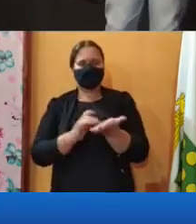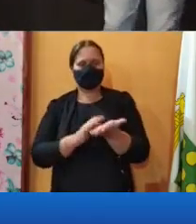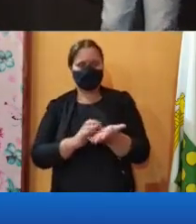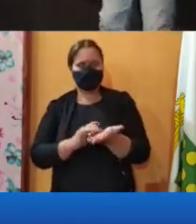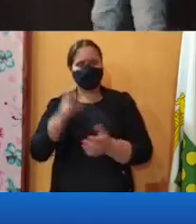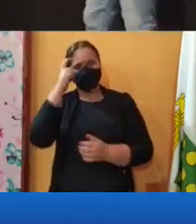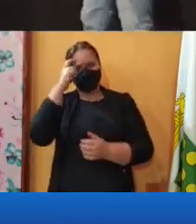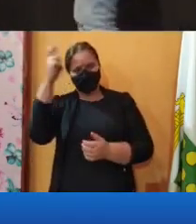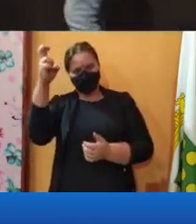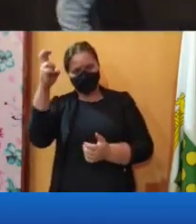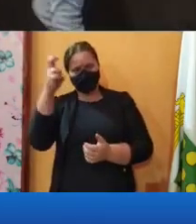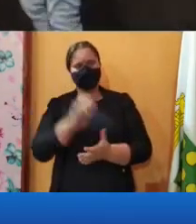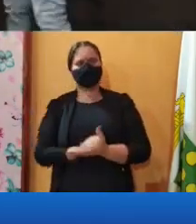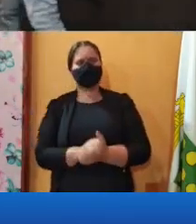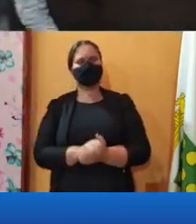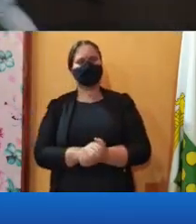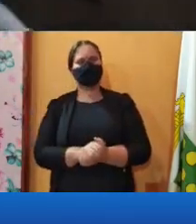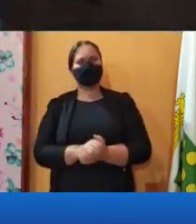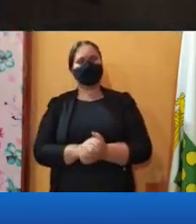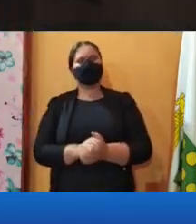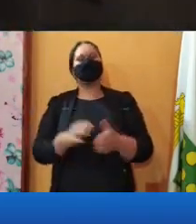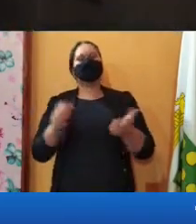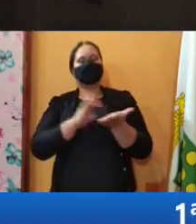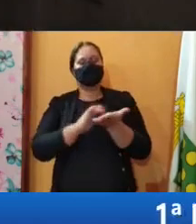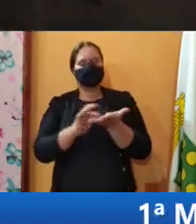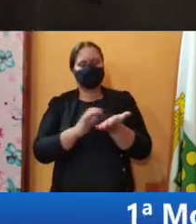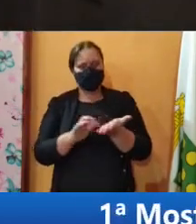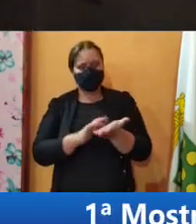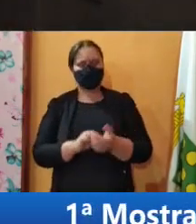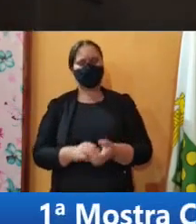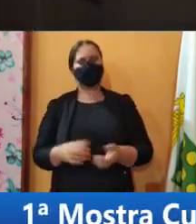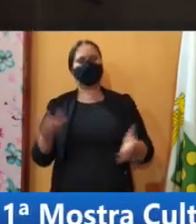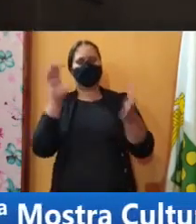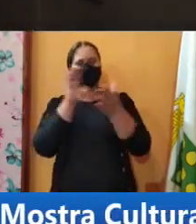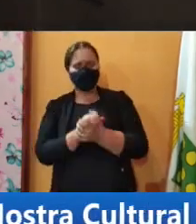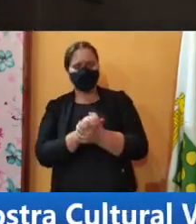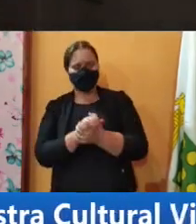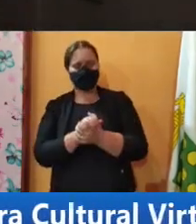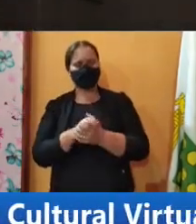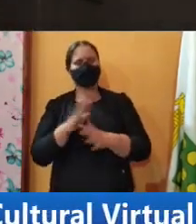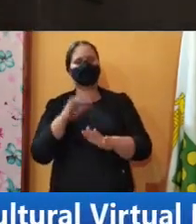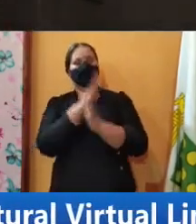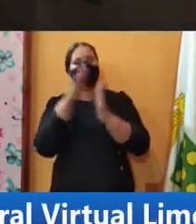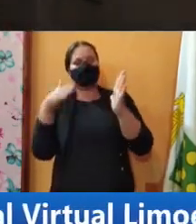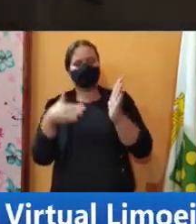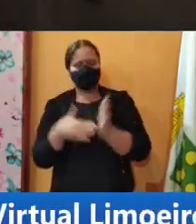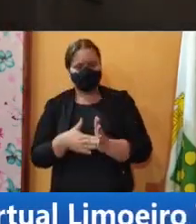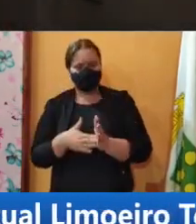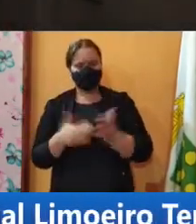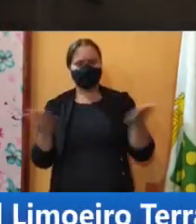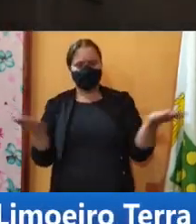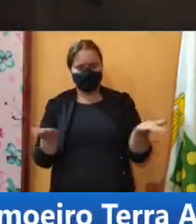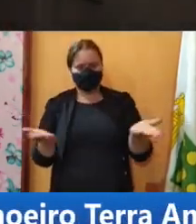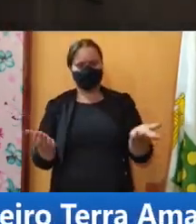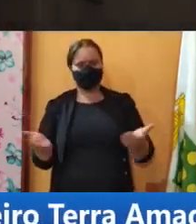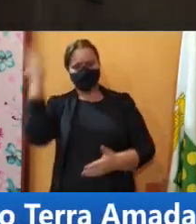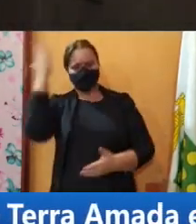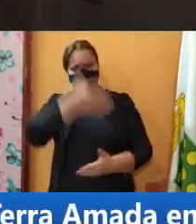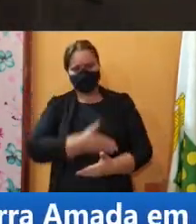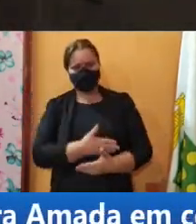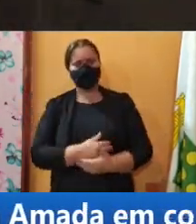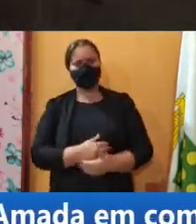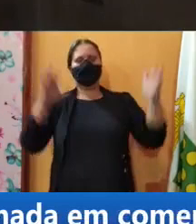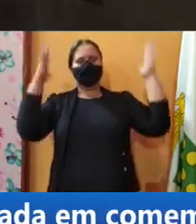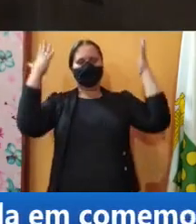Daldinha, eu cumprimento a todos os secretários aqui, a minha esposa, a Albanise, eu cumprimento a todo o público presente.